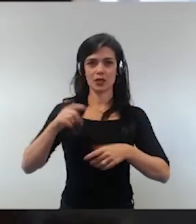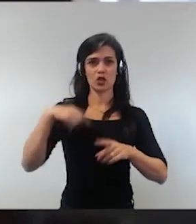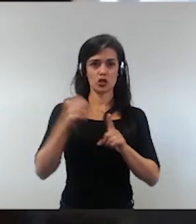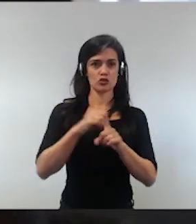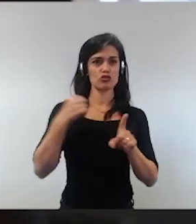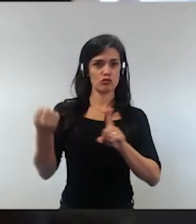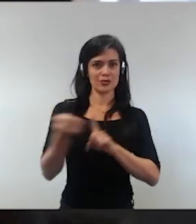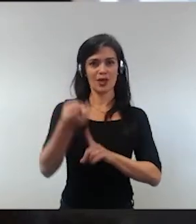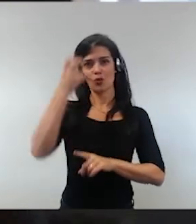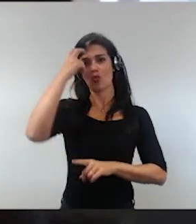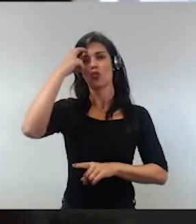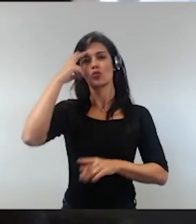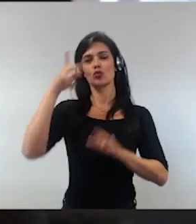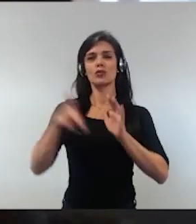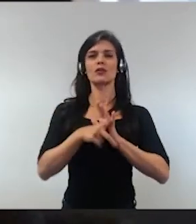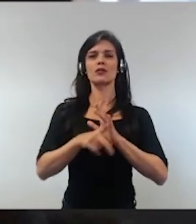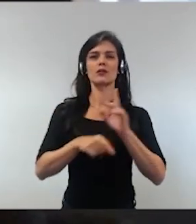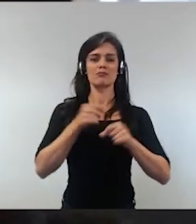cheia de